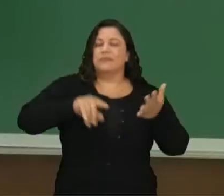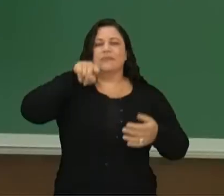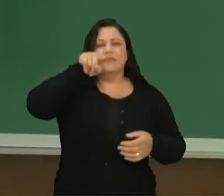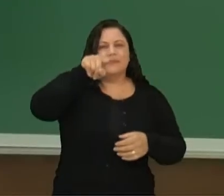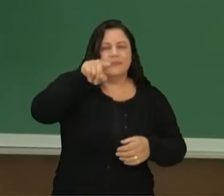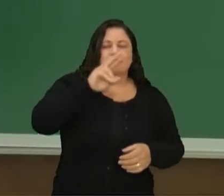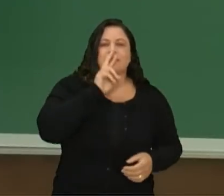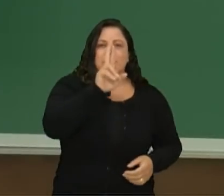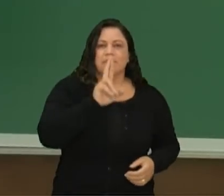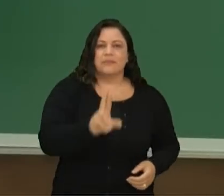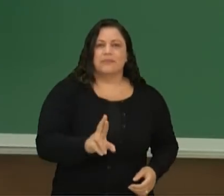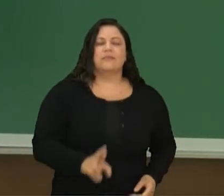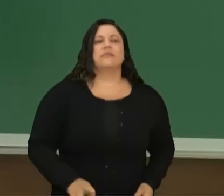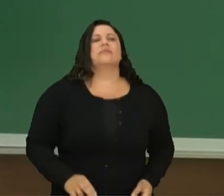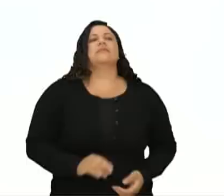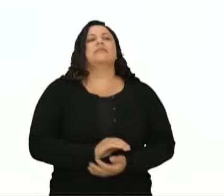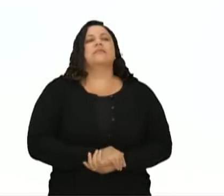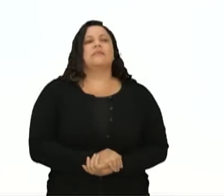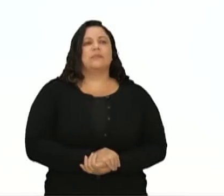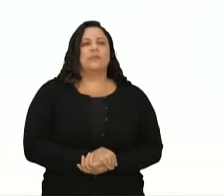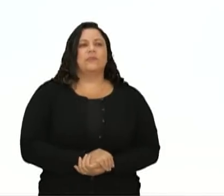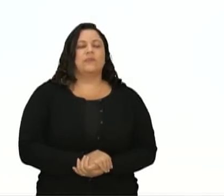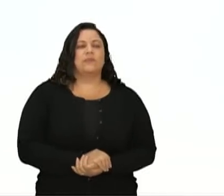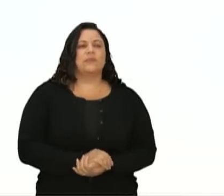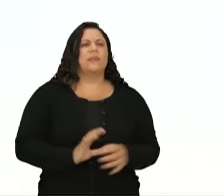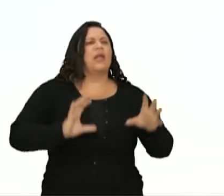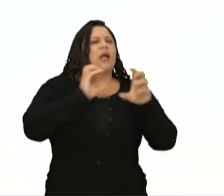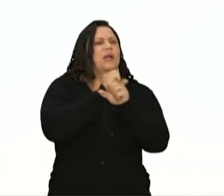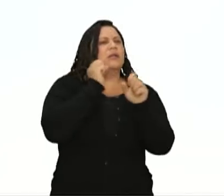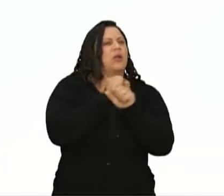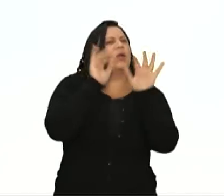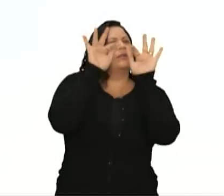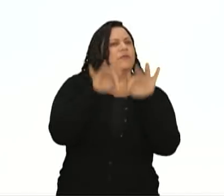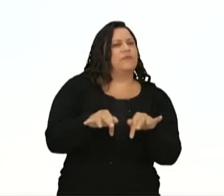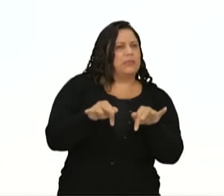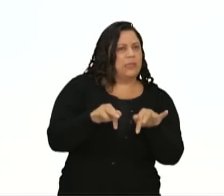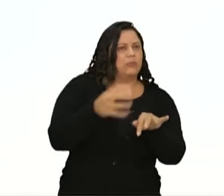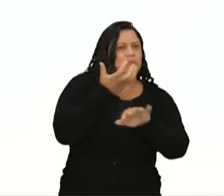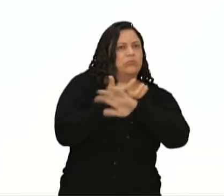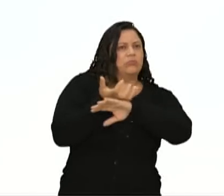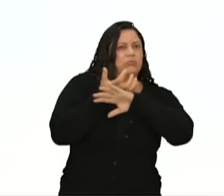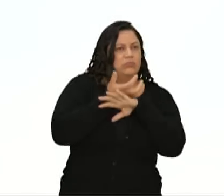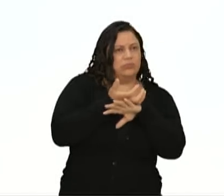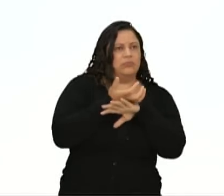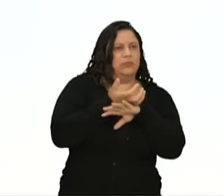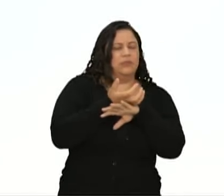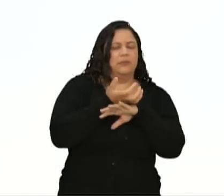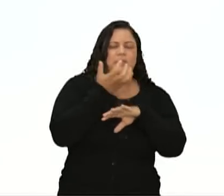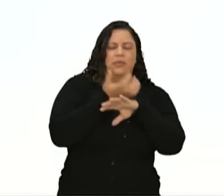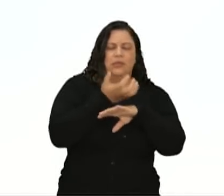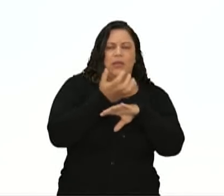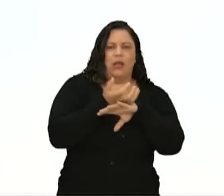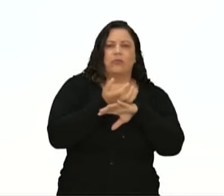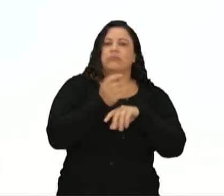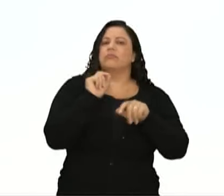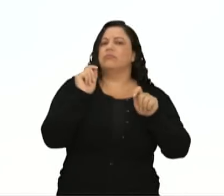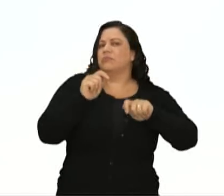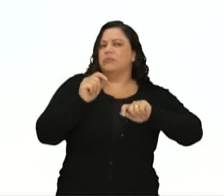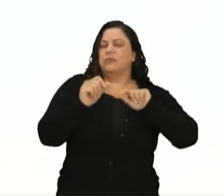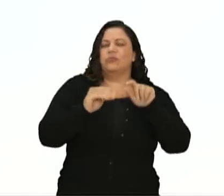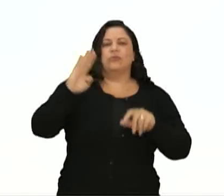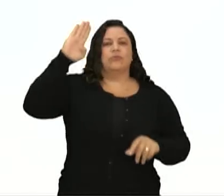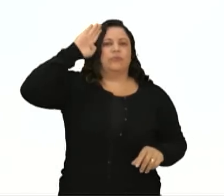vocês resolverem. Então, a nota final para uma disciplina de uma instituição de ensino superior é a